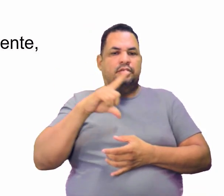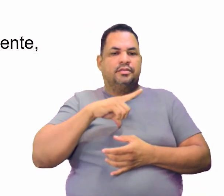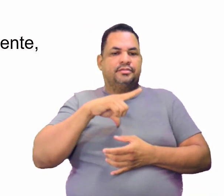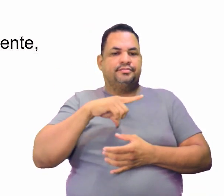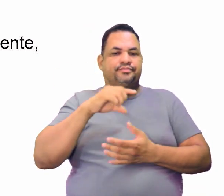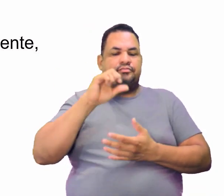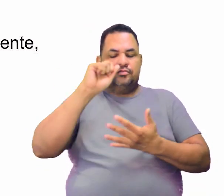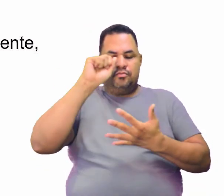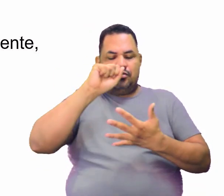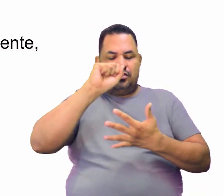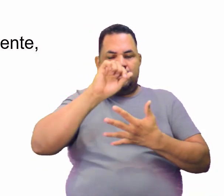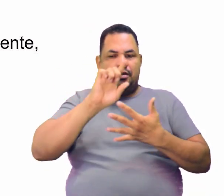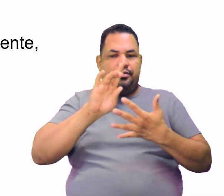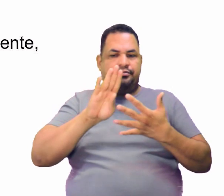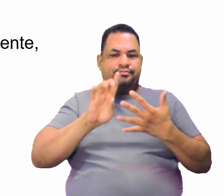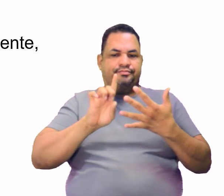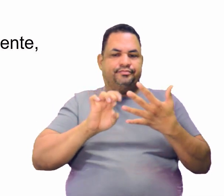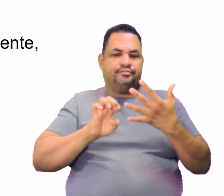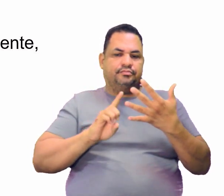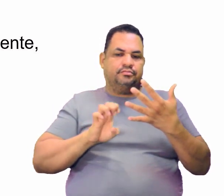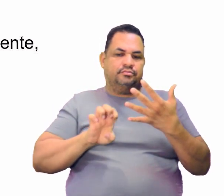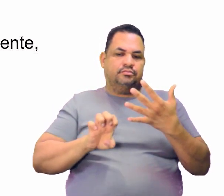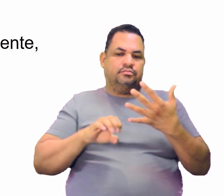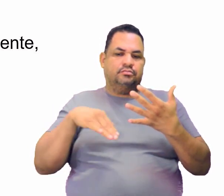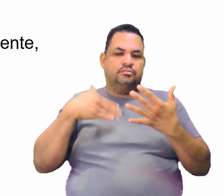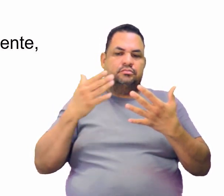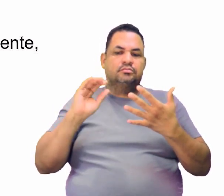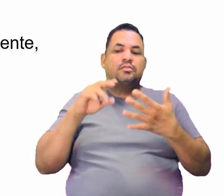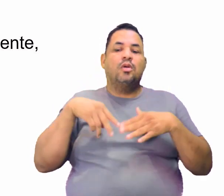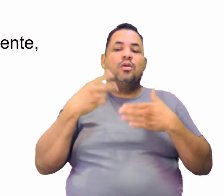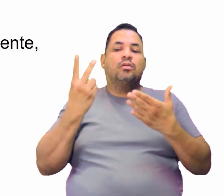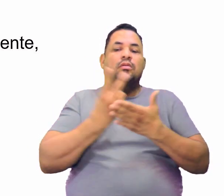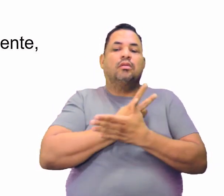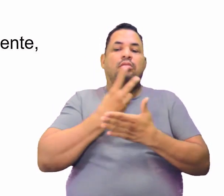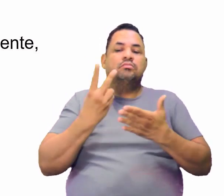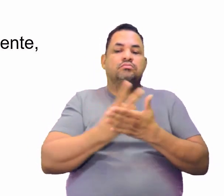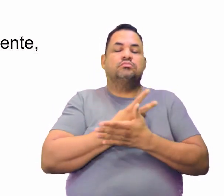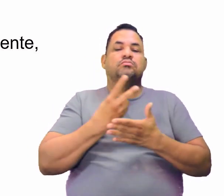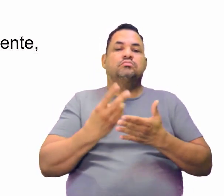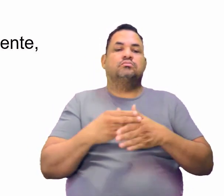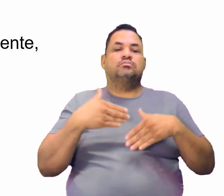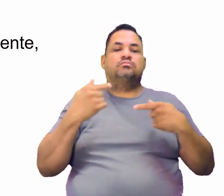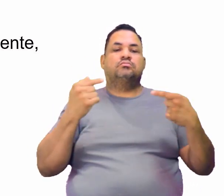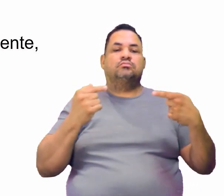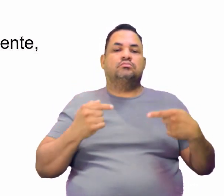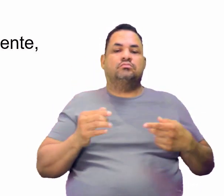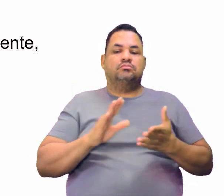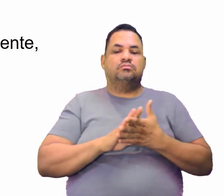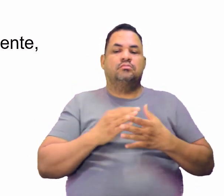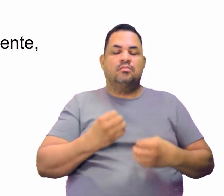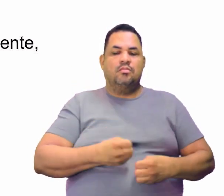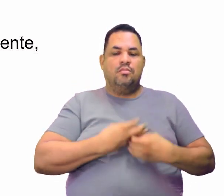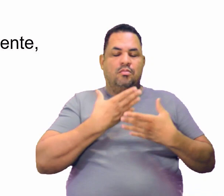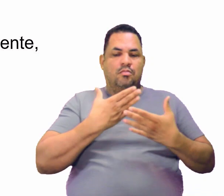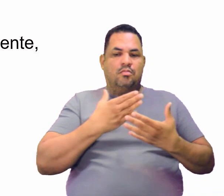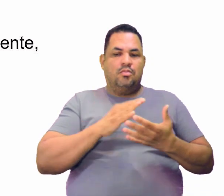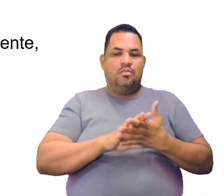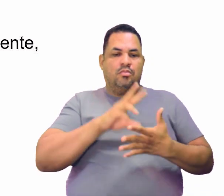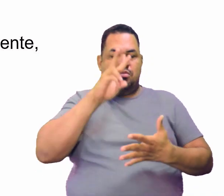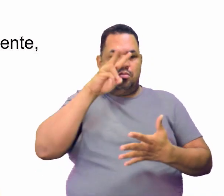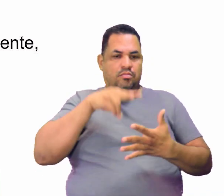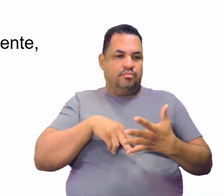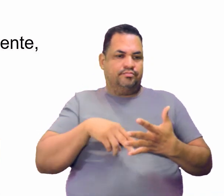amadinho? A, B, C, D. O que é incorreto em relação ao poema lido? A, B, C,